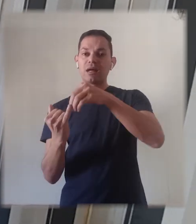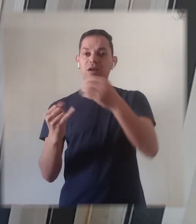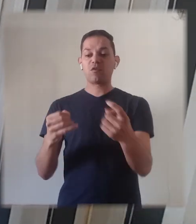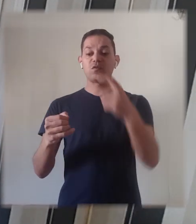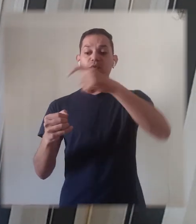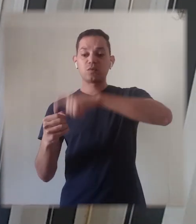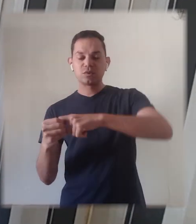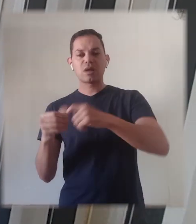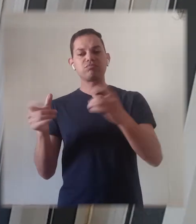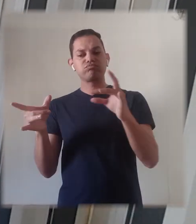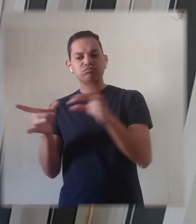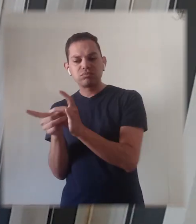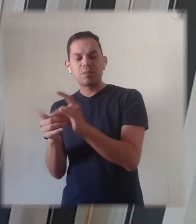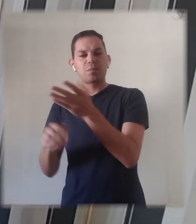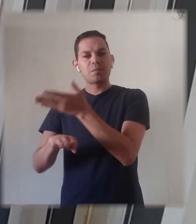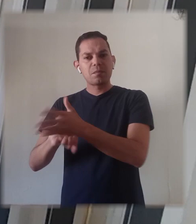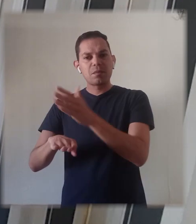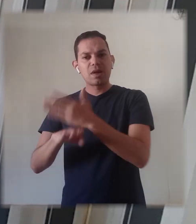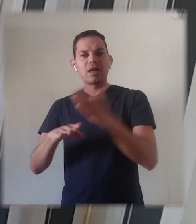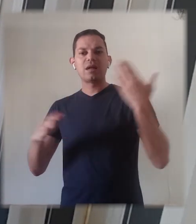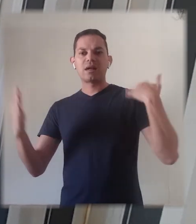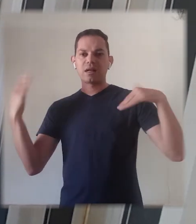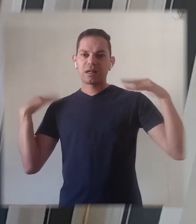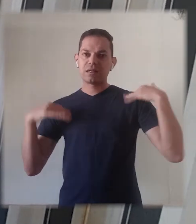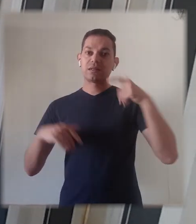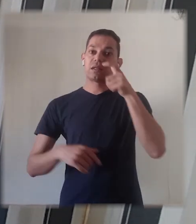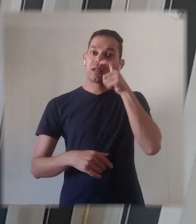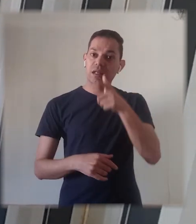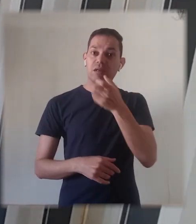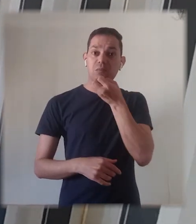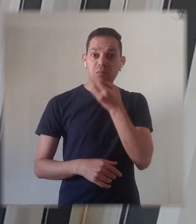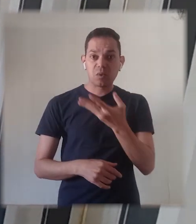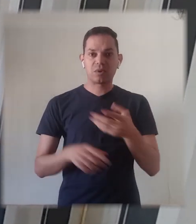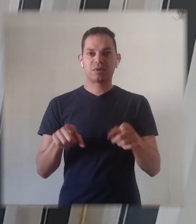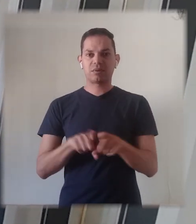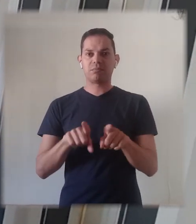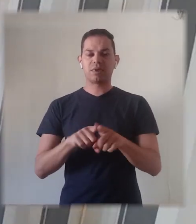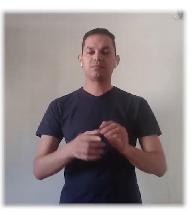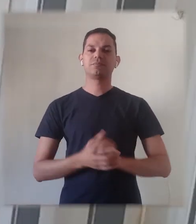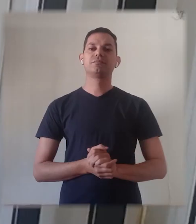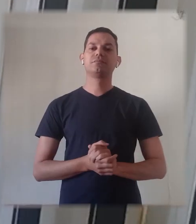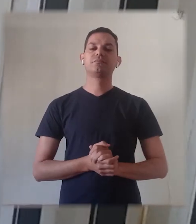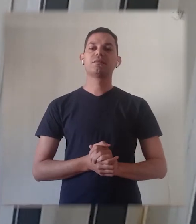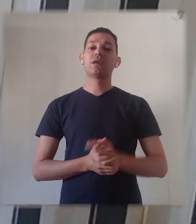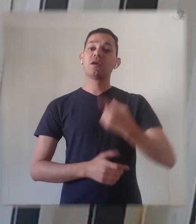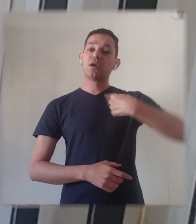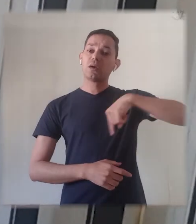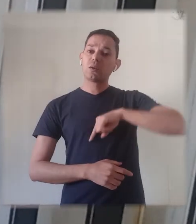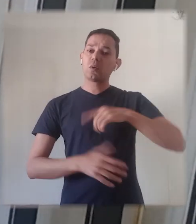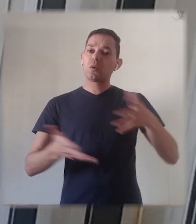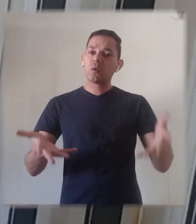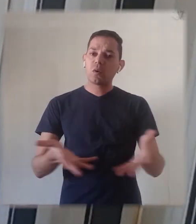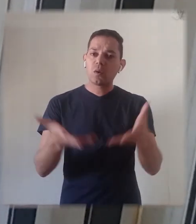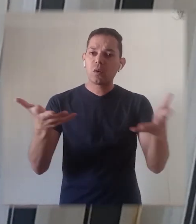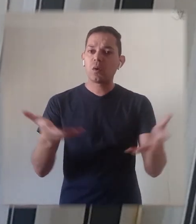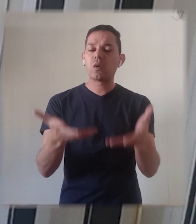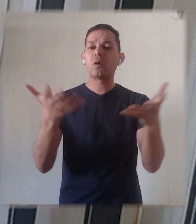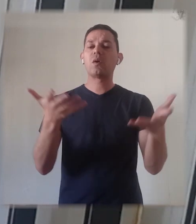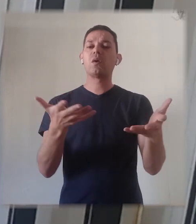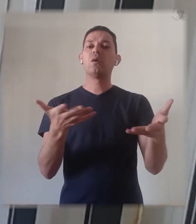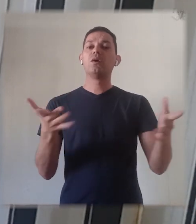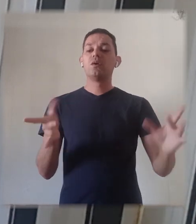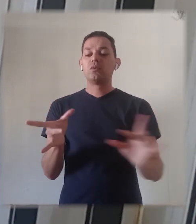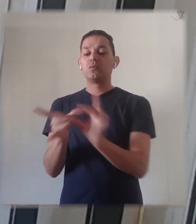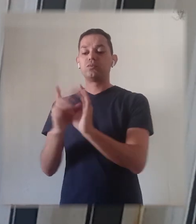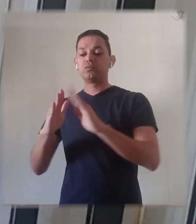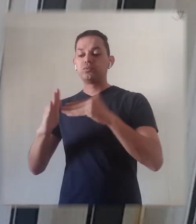instituição vinculado a essas práticas de lazer também vai ser bem interessante. A gente orienta a estimulação dos